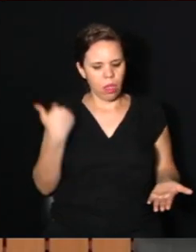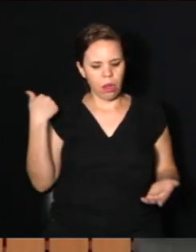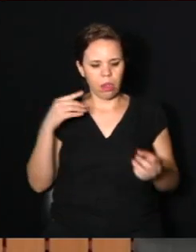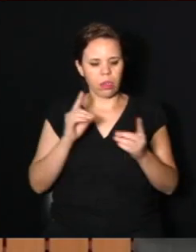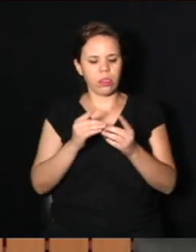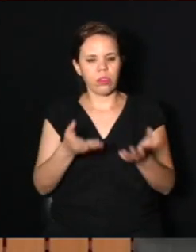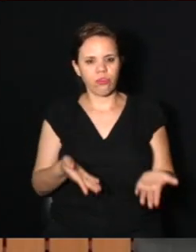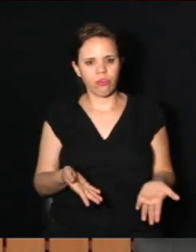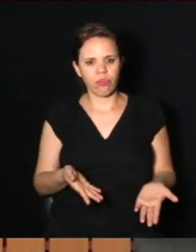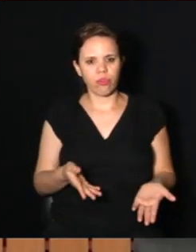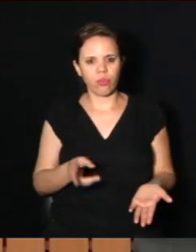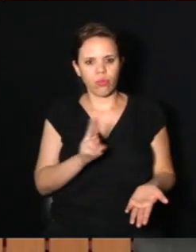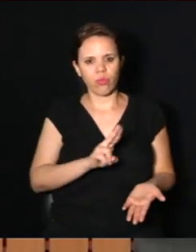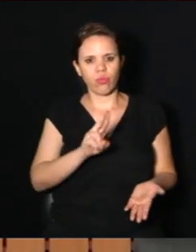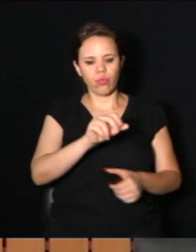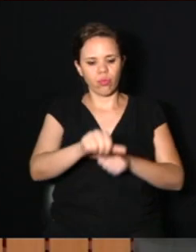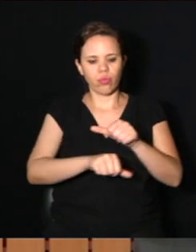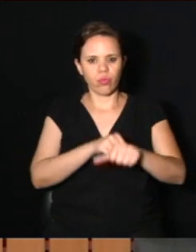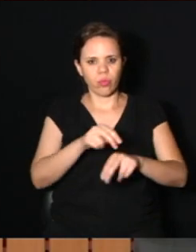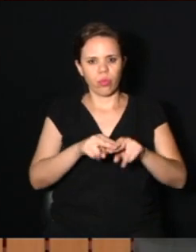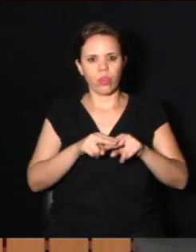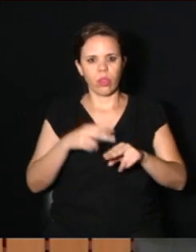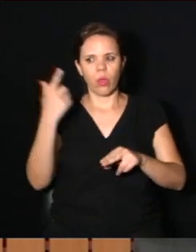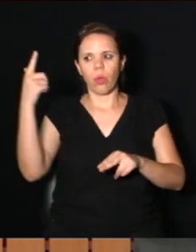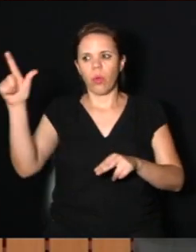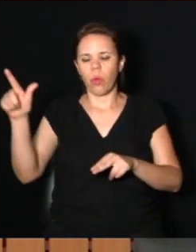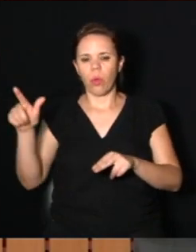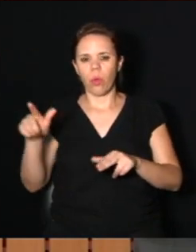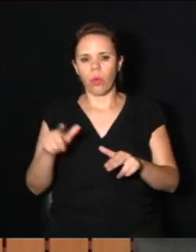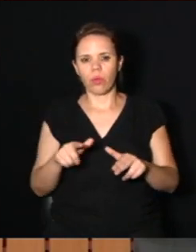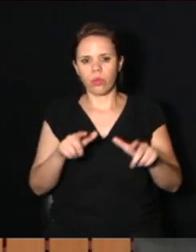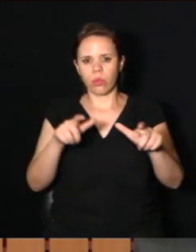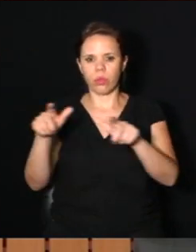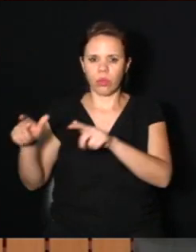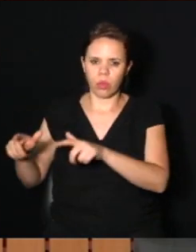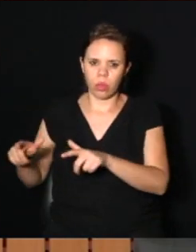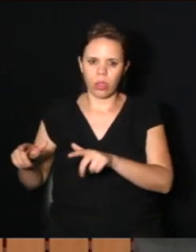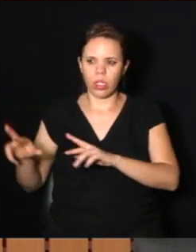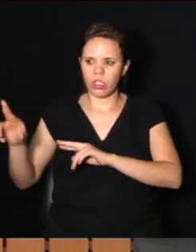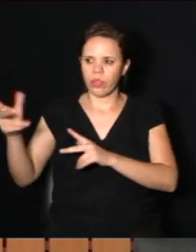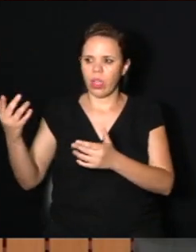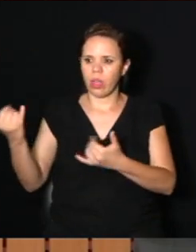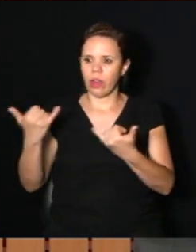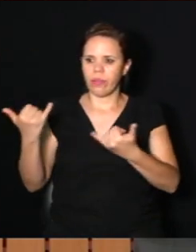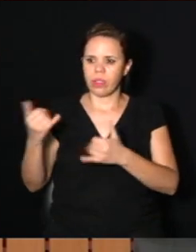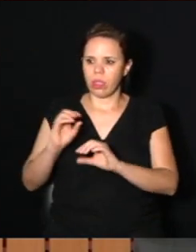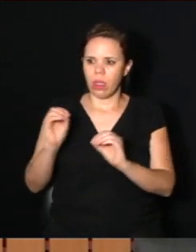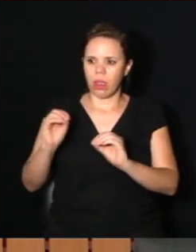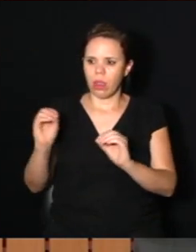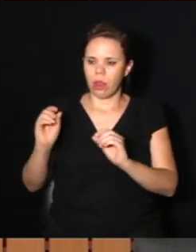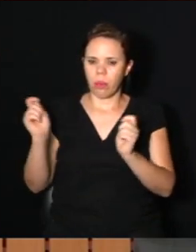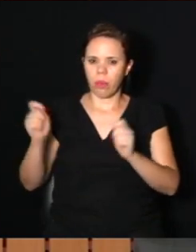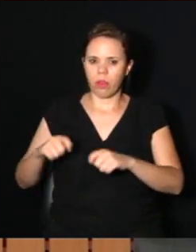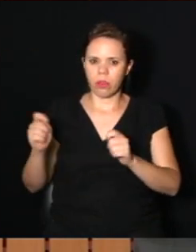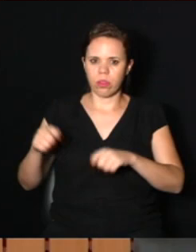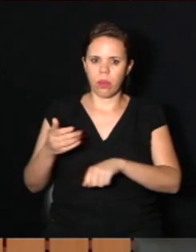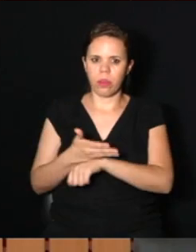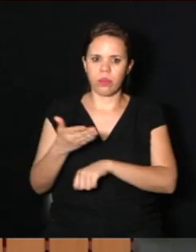atendidos, tinha sido toda alterada em virtude de um outro destinamento, ou uma outra destinação por parte da diretoria, sem ter a possibilidade deles